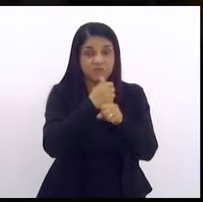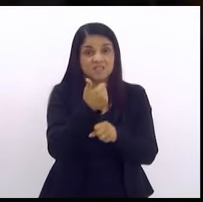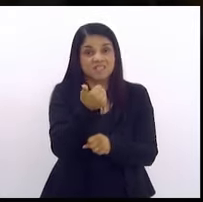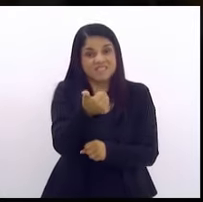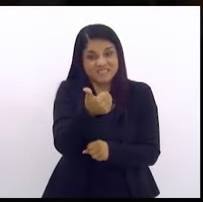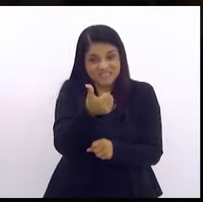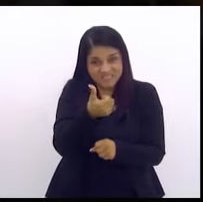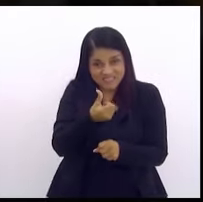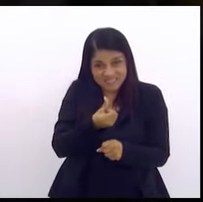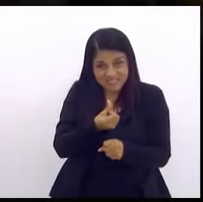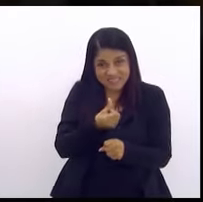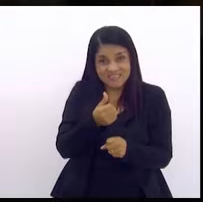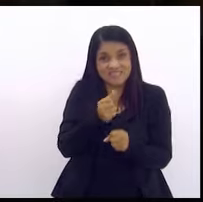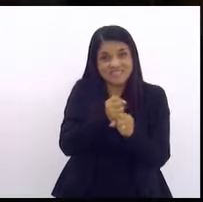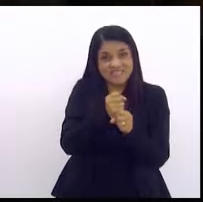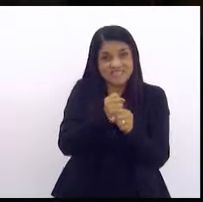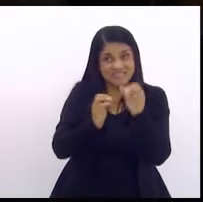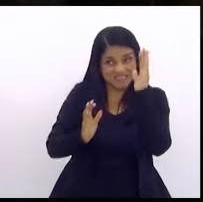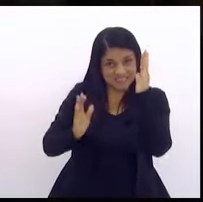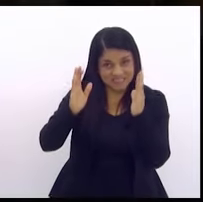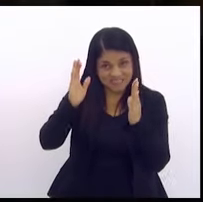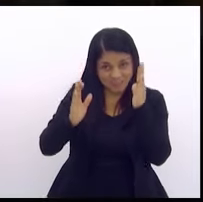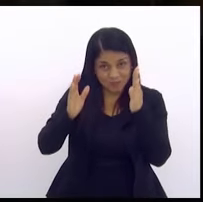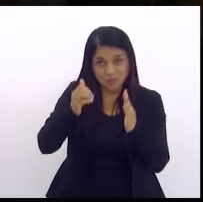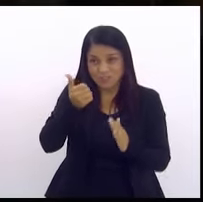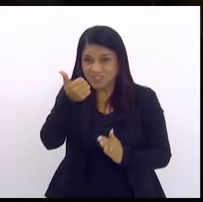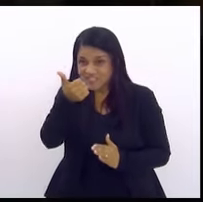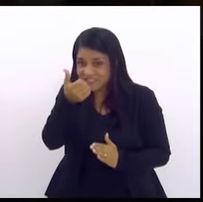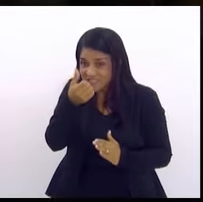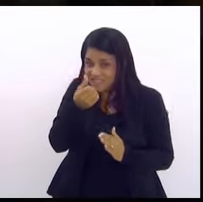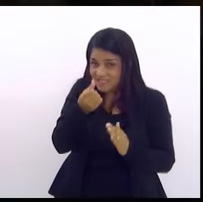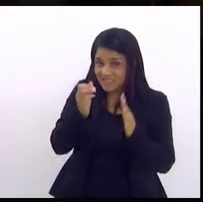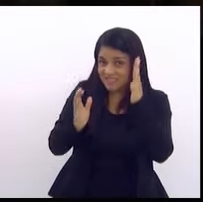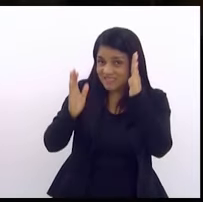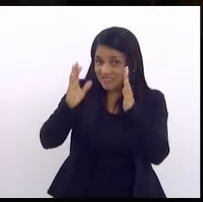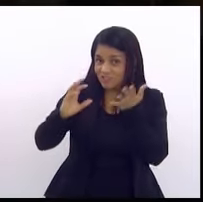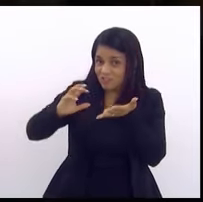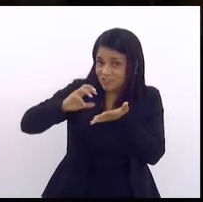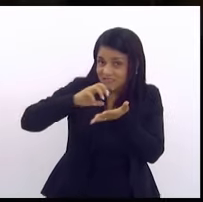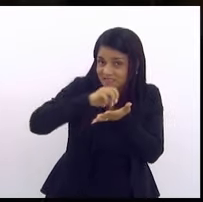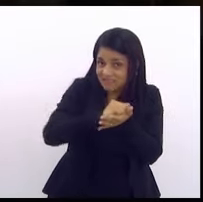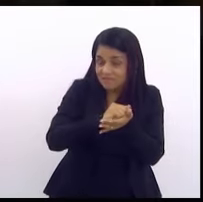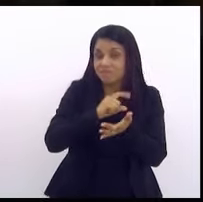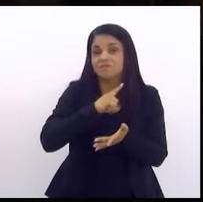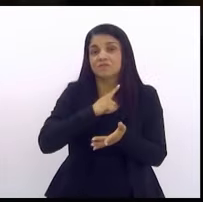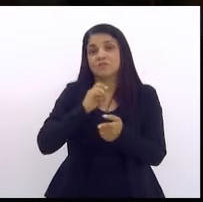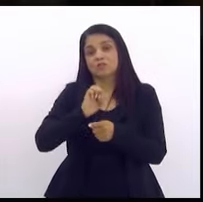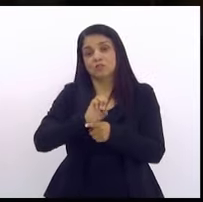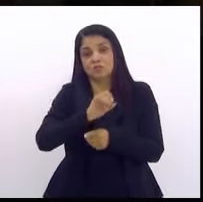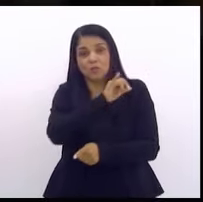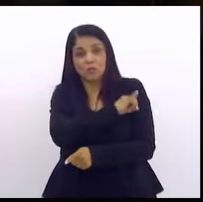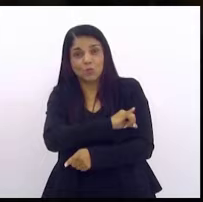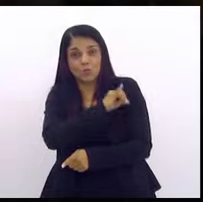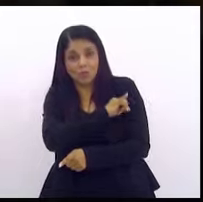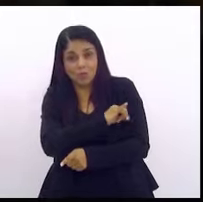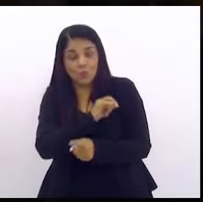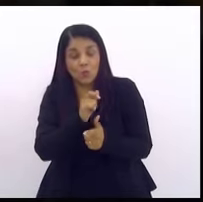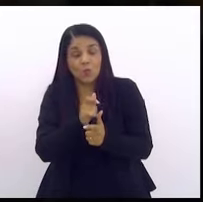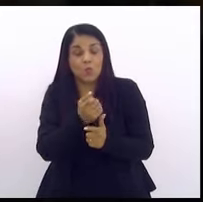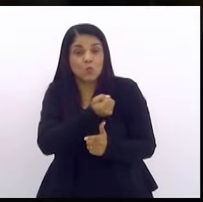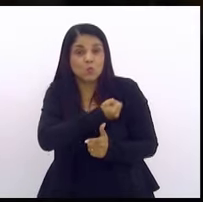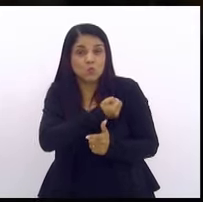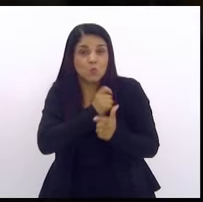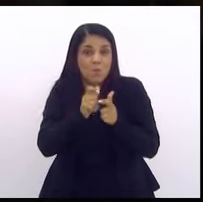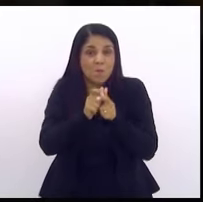anos, repito, em 16 anos de registros, nós temos o Rio de Janeiro, o maior número